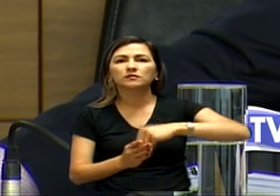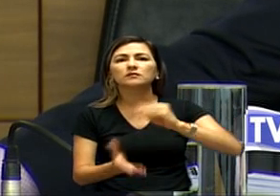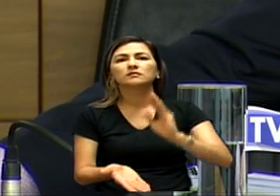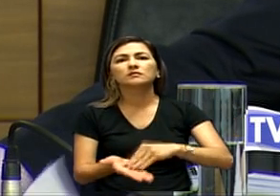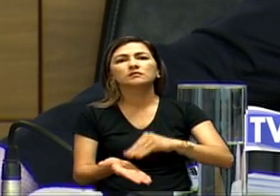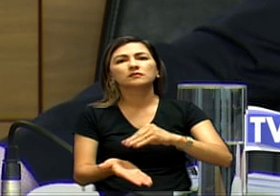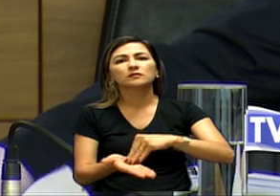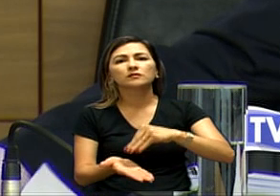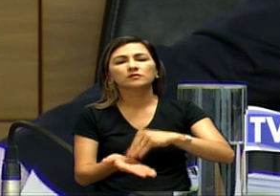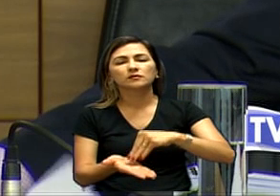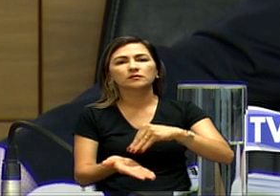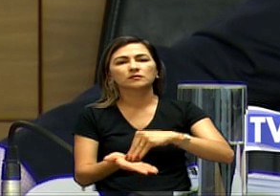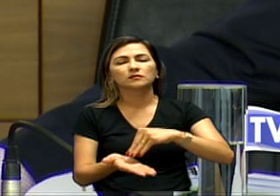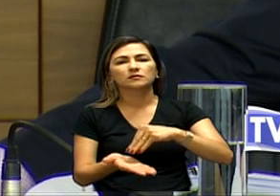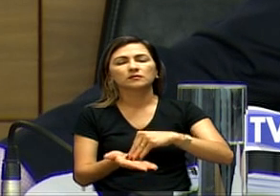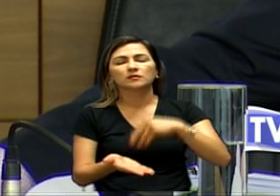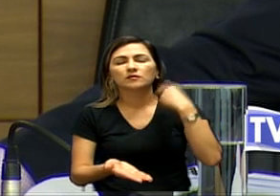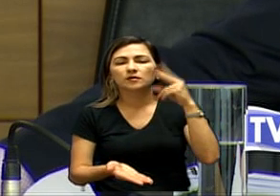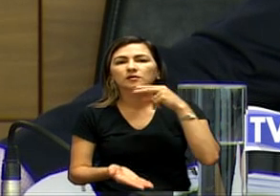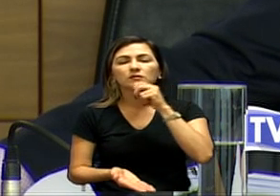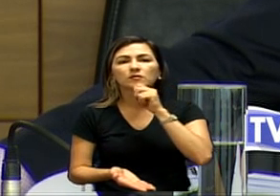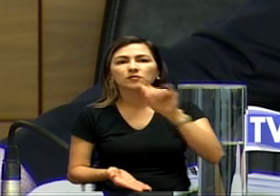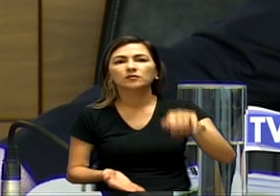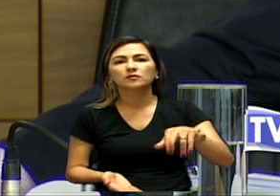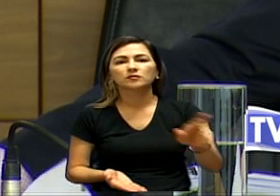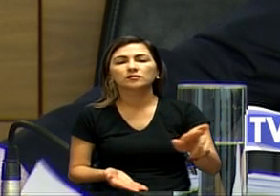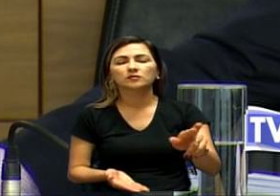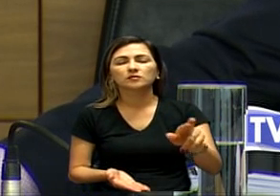vereador Silvano Júnior.